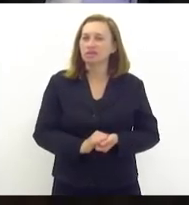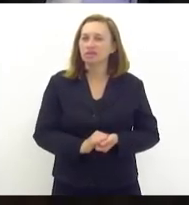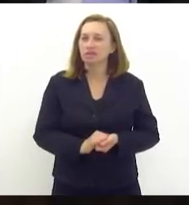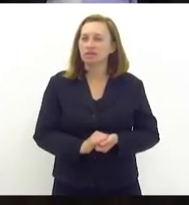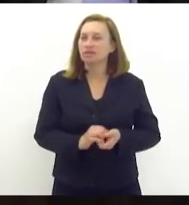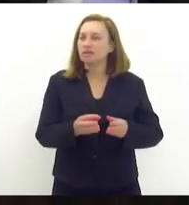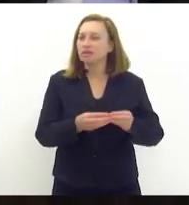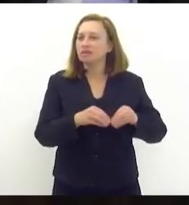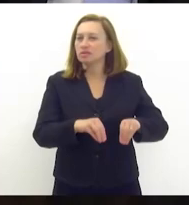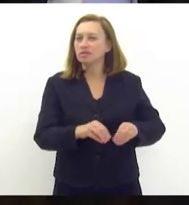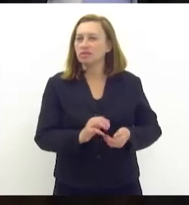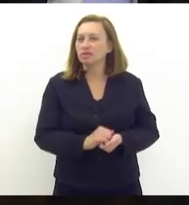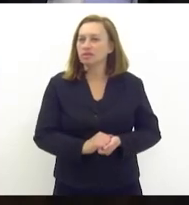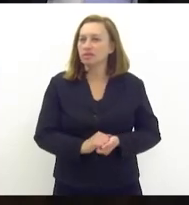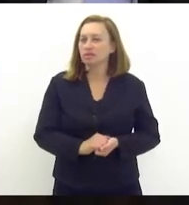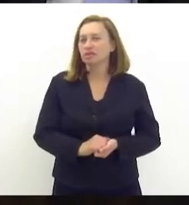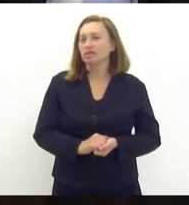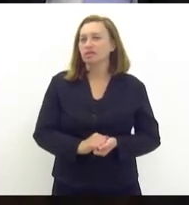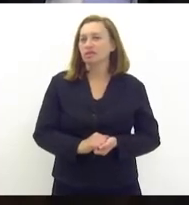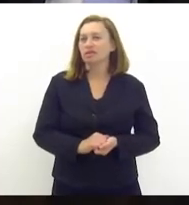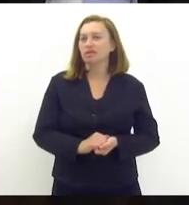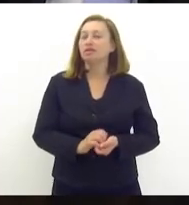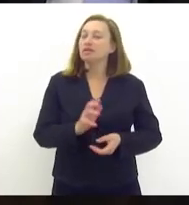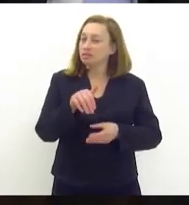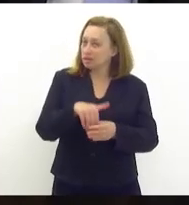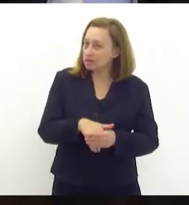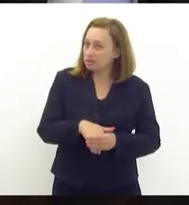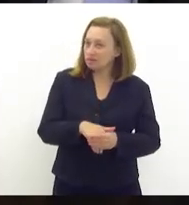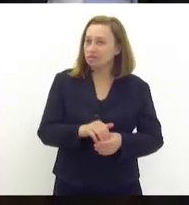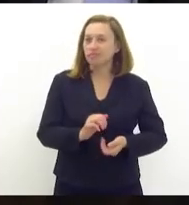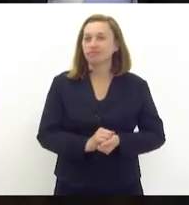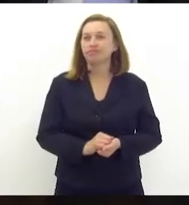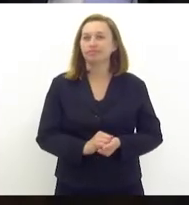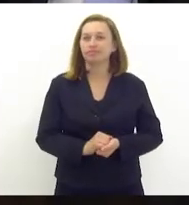prejudicada em votação